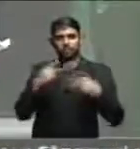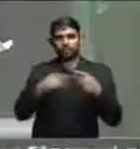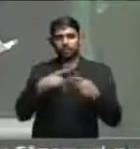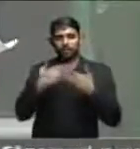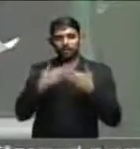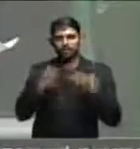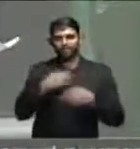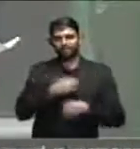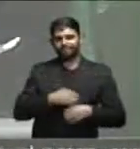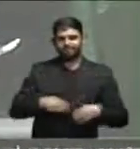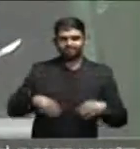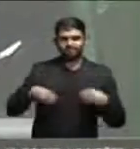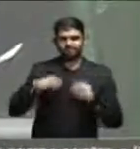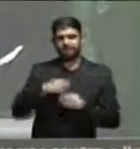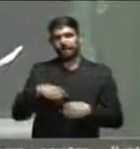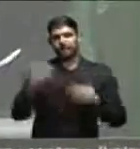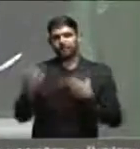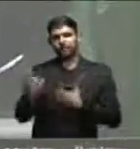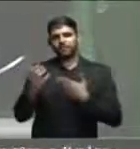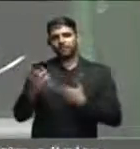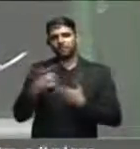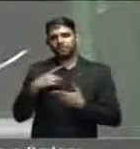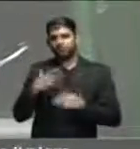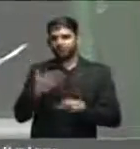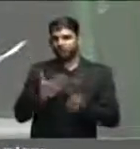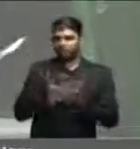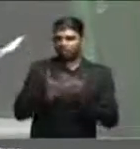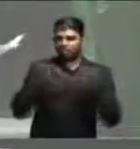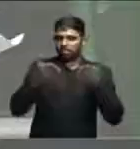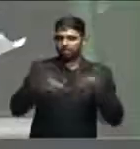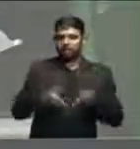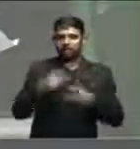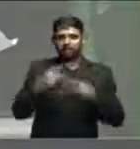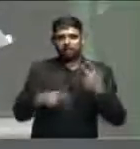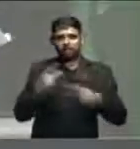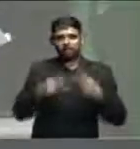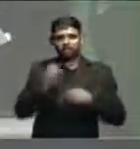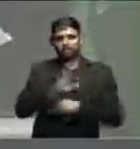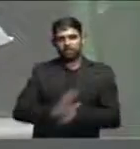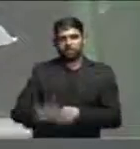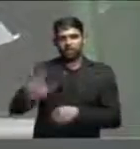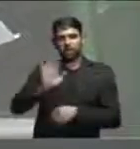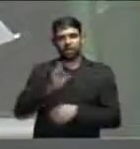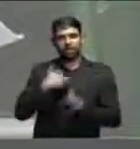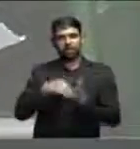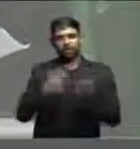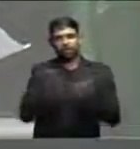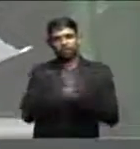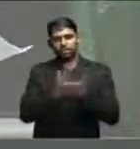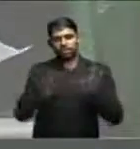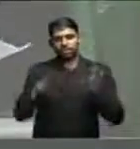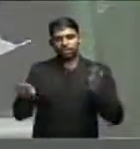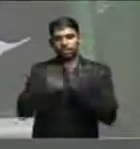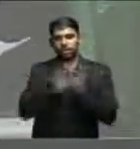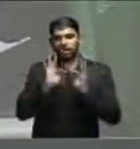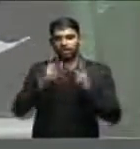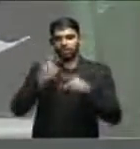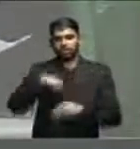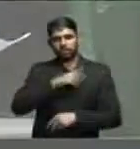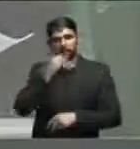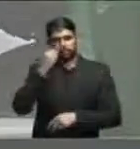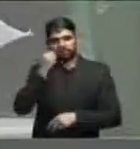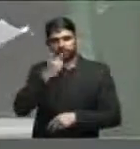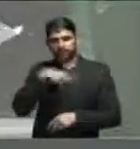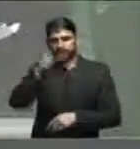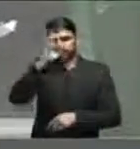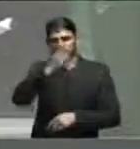de desestimular a juventude para a vocação política ante as generalizações que hoje alcança a todos nós.